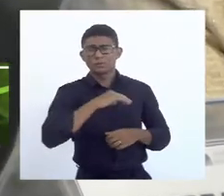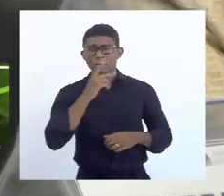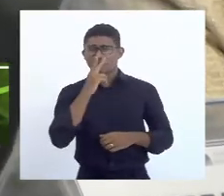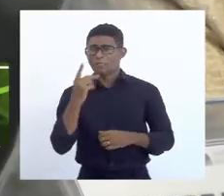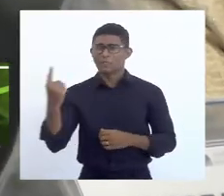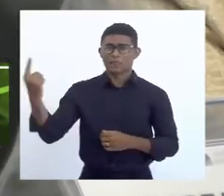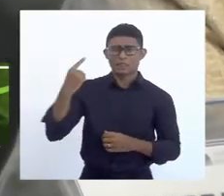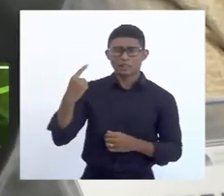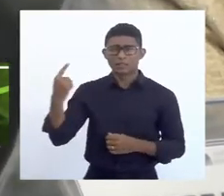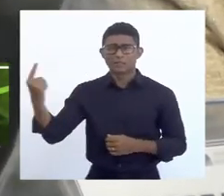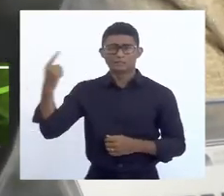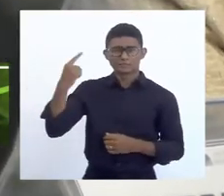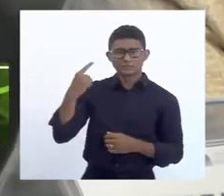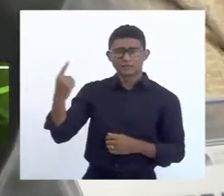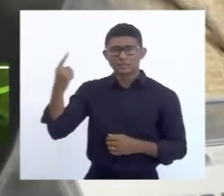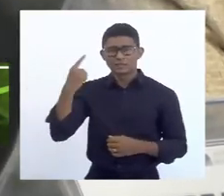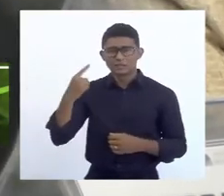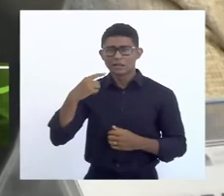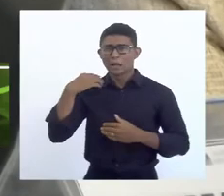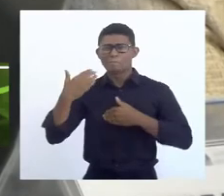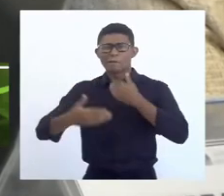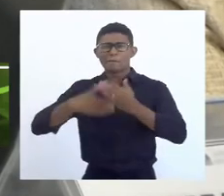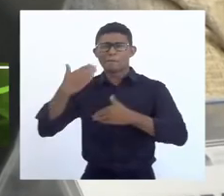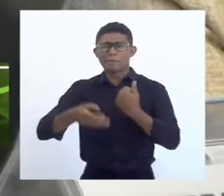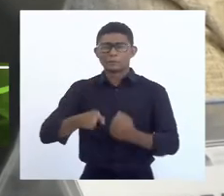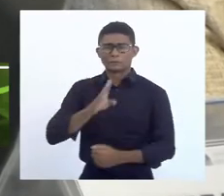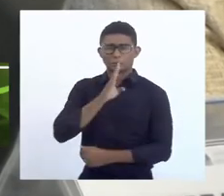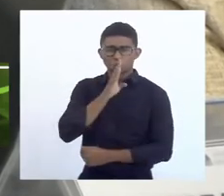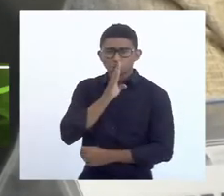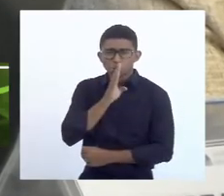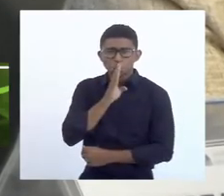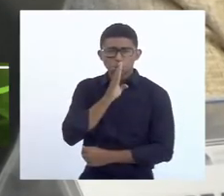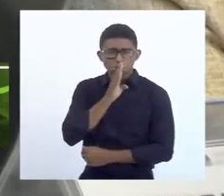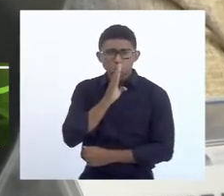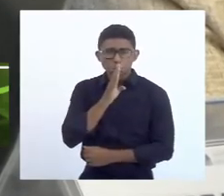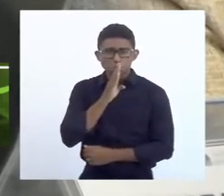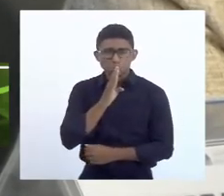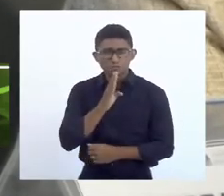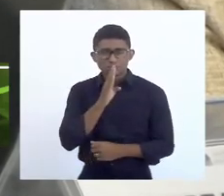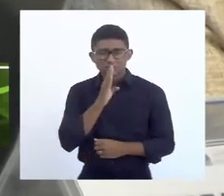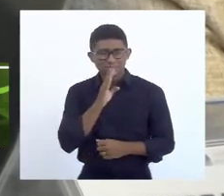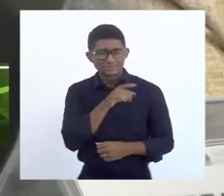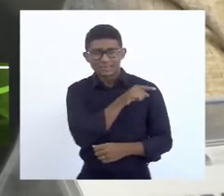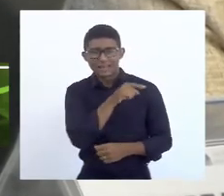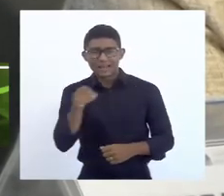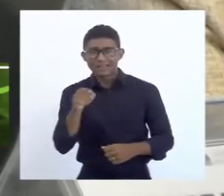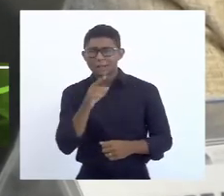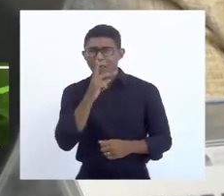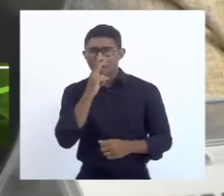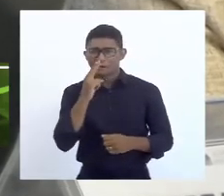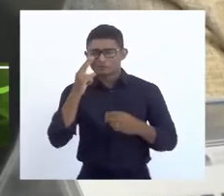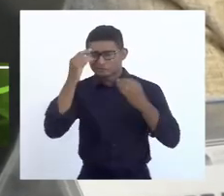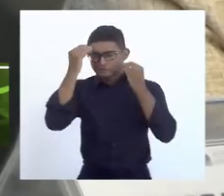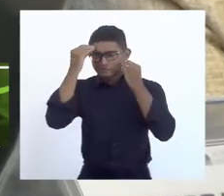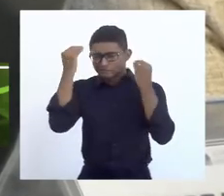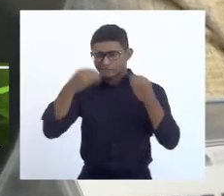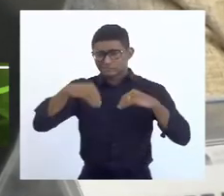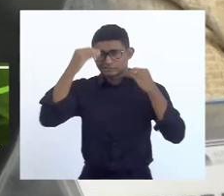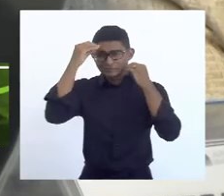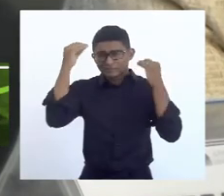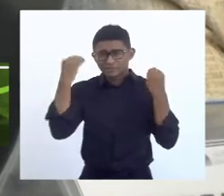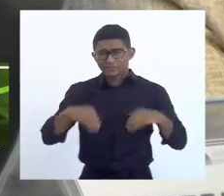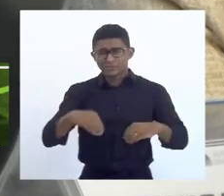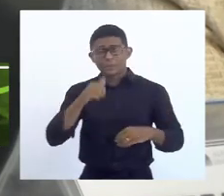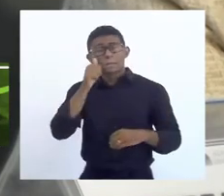capacidade dessas mulheres de exercerem os seus mandatos, inclusive de inspirarem outras mulheres,